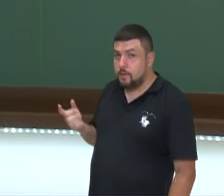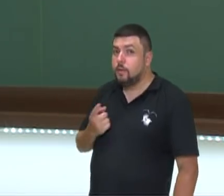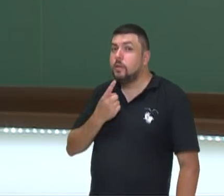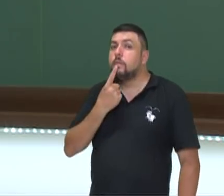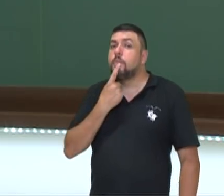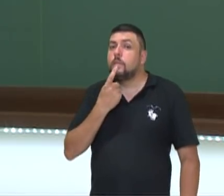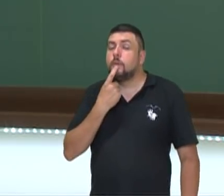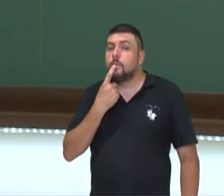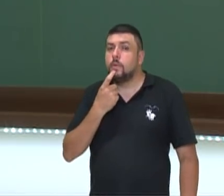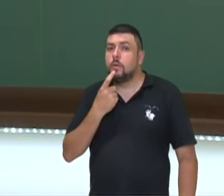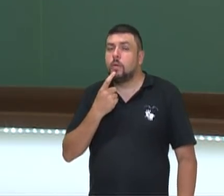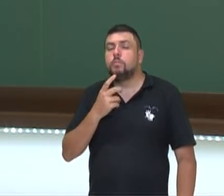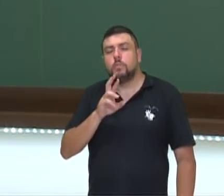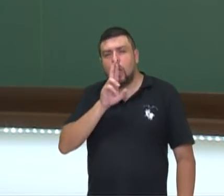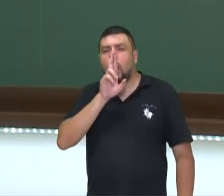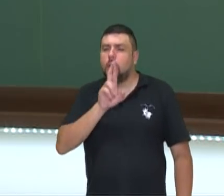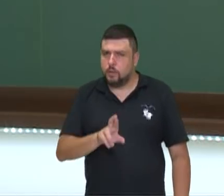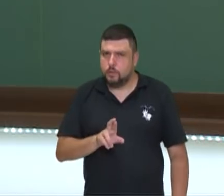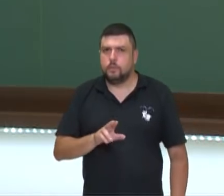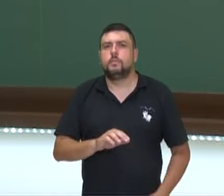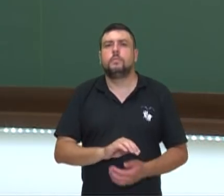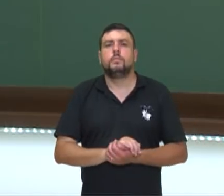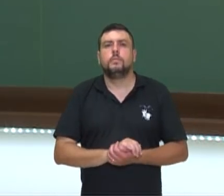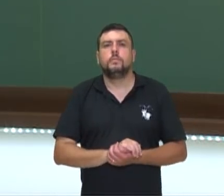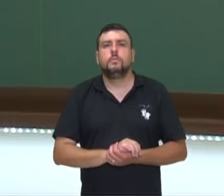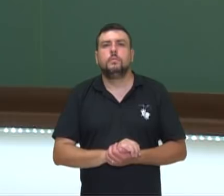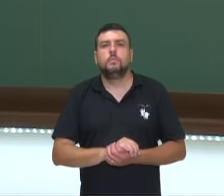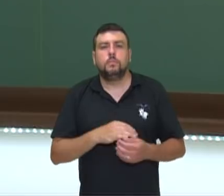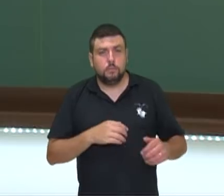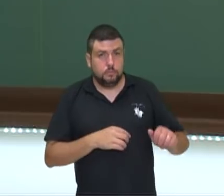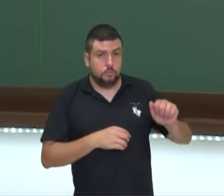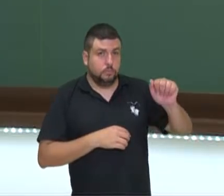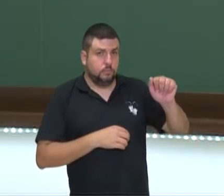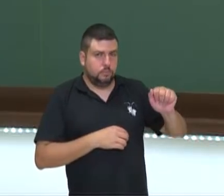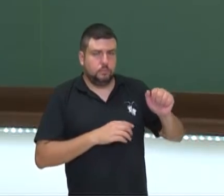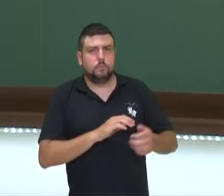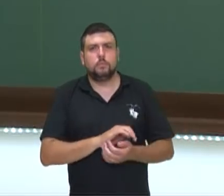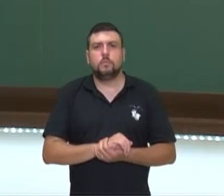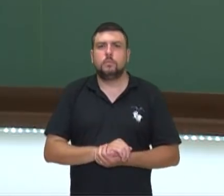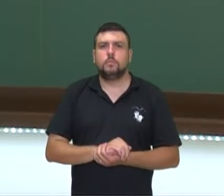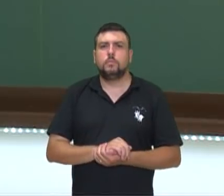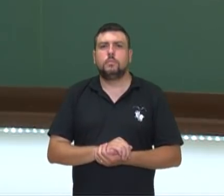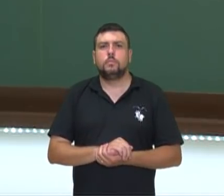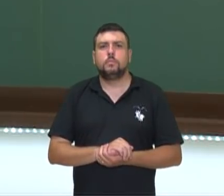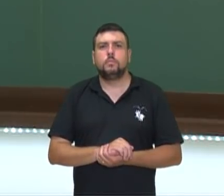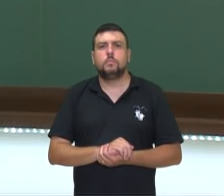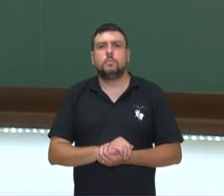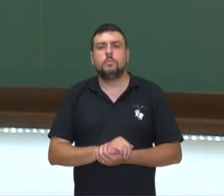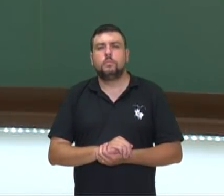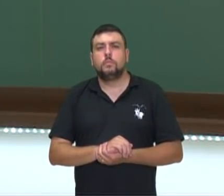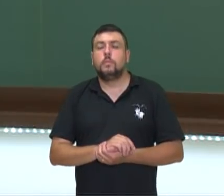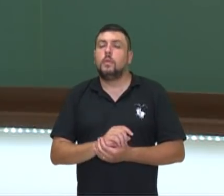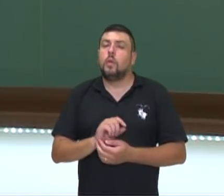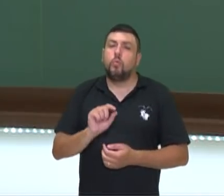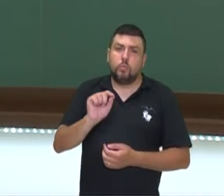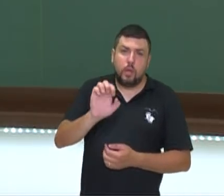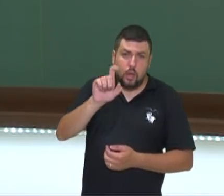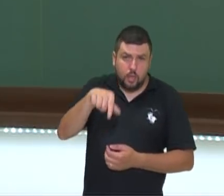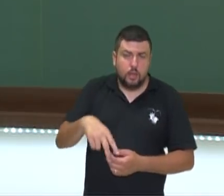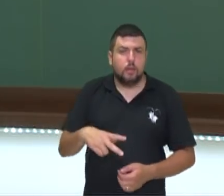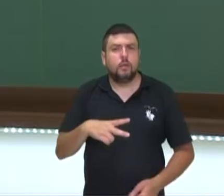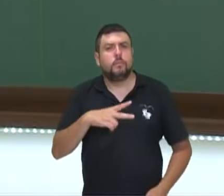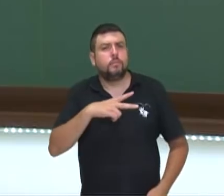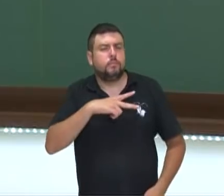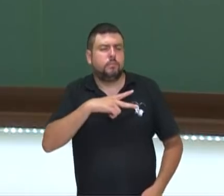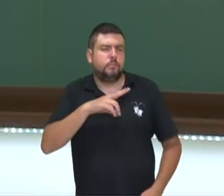algumas respostas. Primeiro, né? A letra A, logo de cara, né, gente, é pessoal, né? Se você já